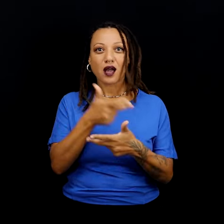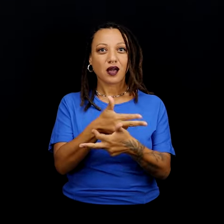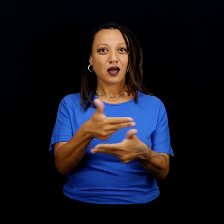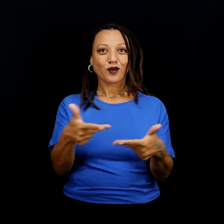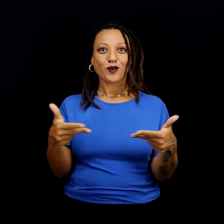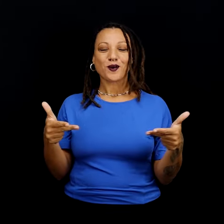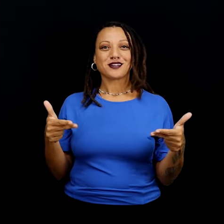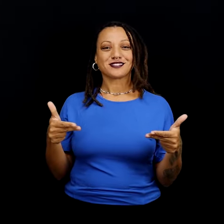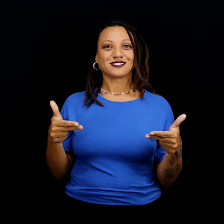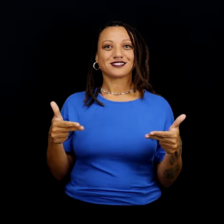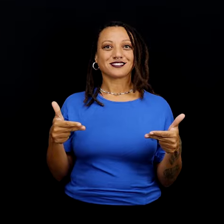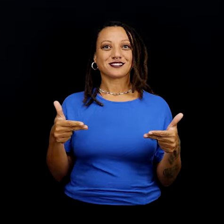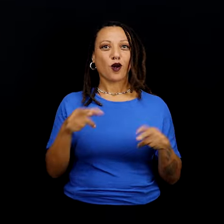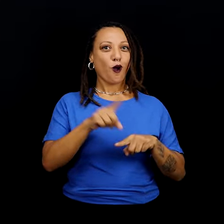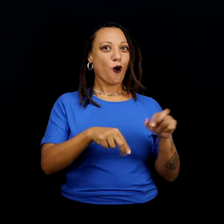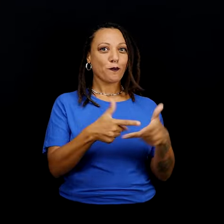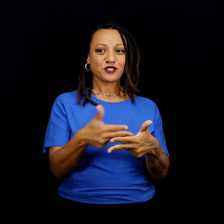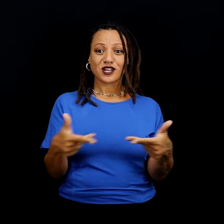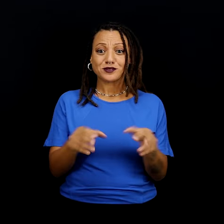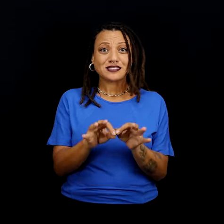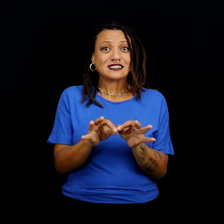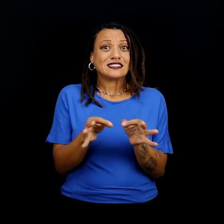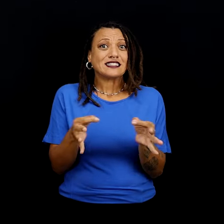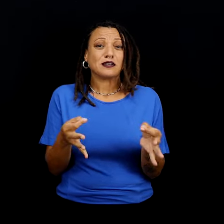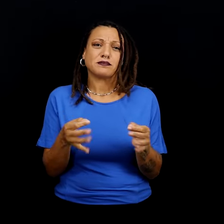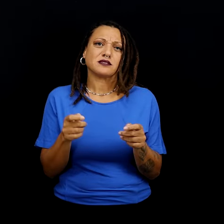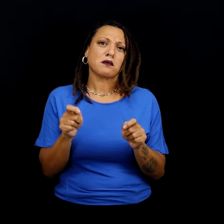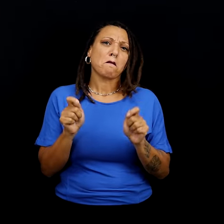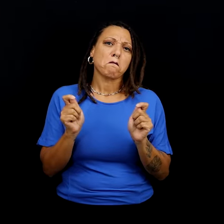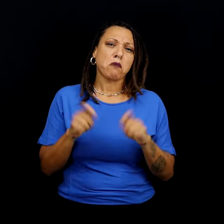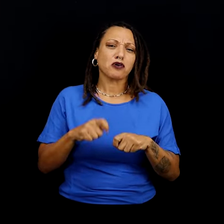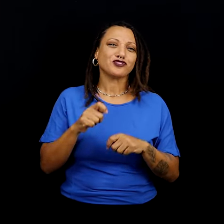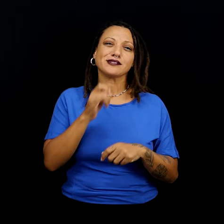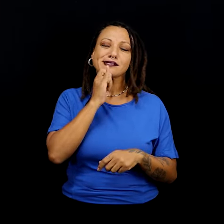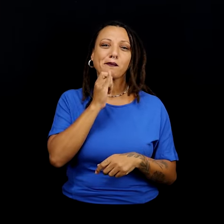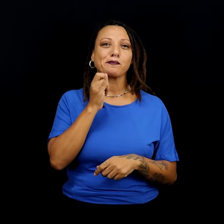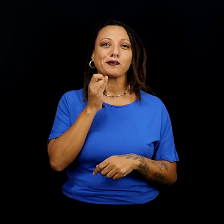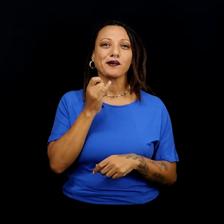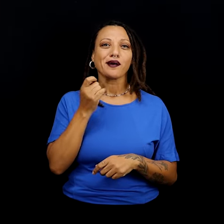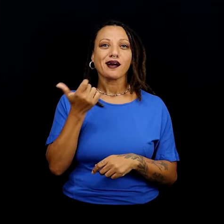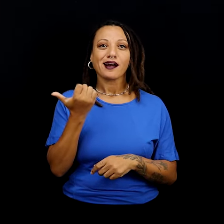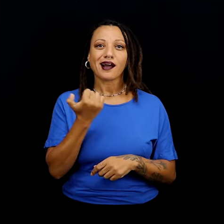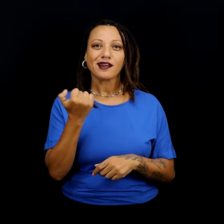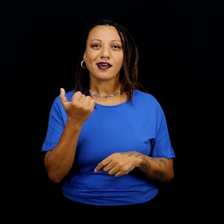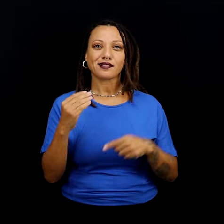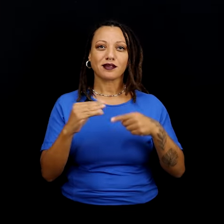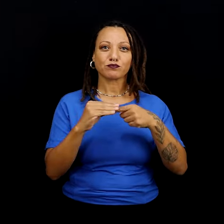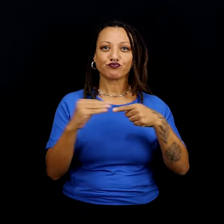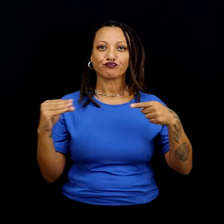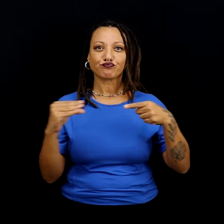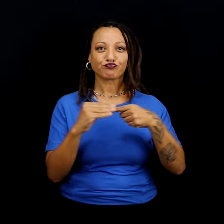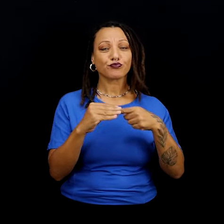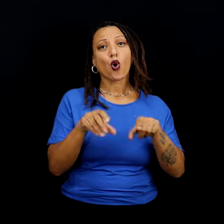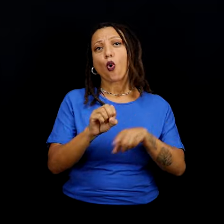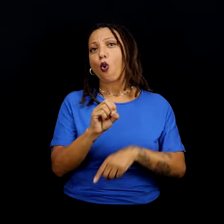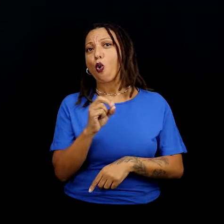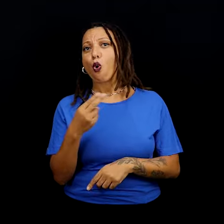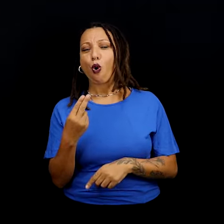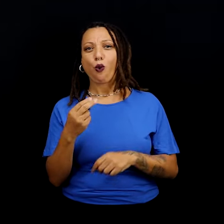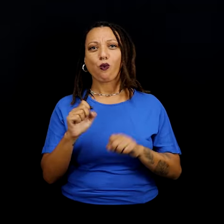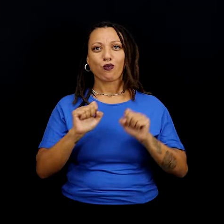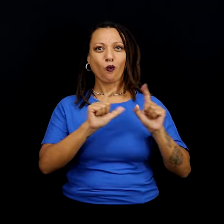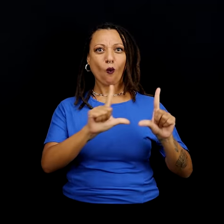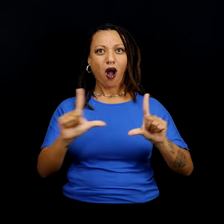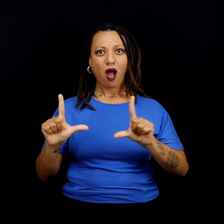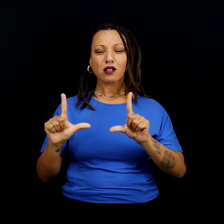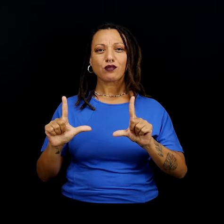contemplativo pelas coisas que ele está, que circulam, né? Objetos simples, pode ser a tampa de uma caneta, pode ser um quadro.